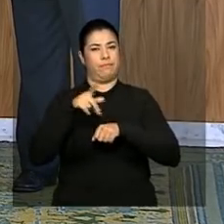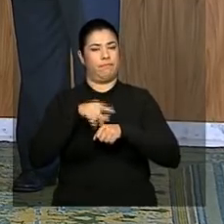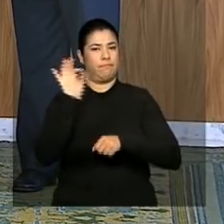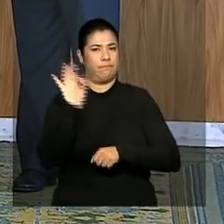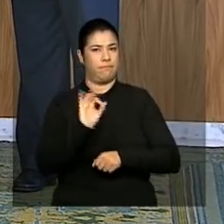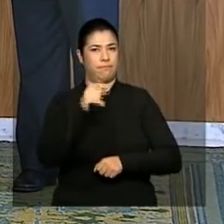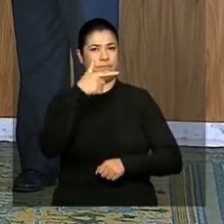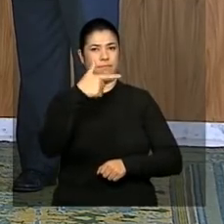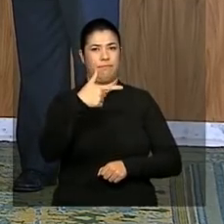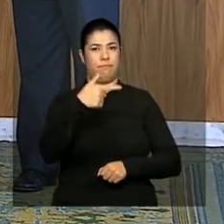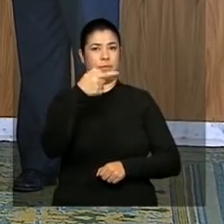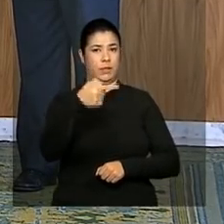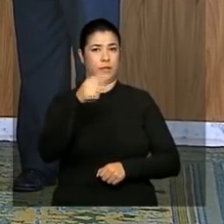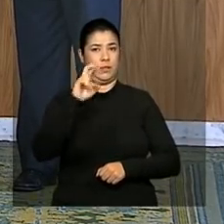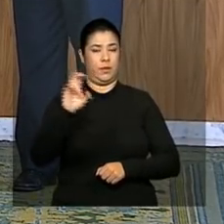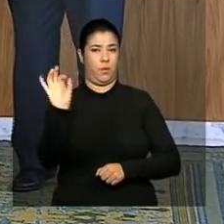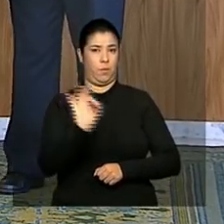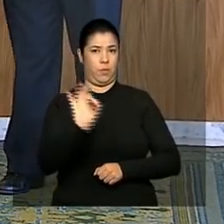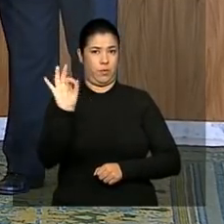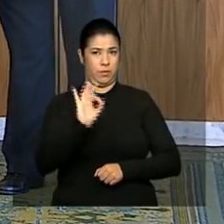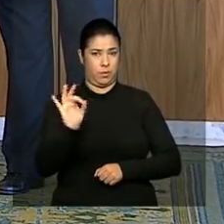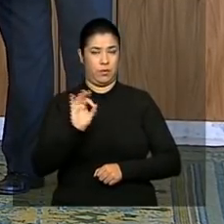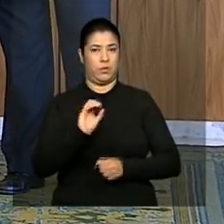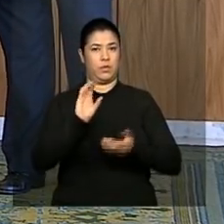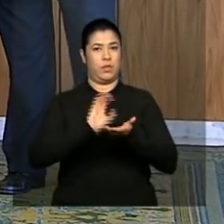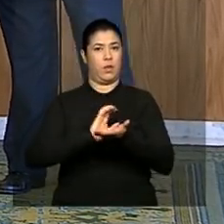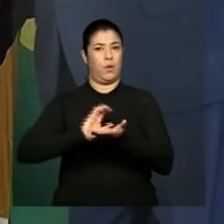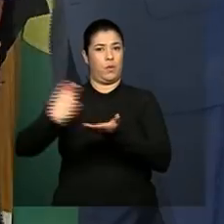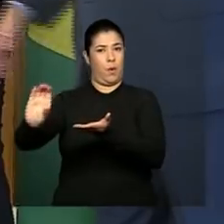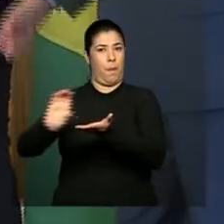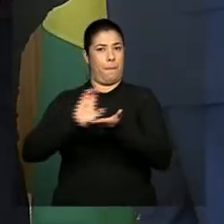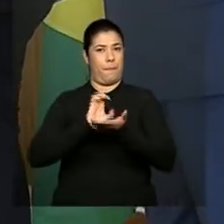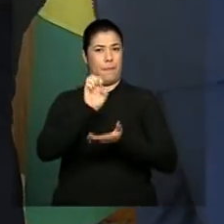de 75% das exportações.